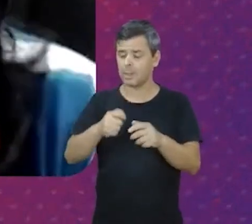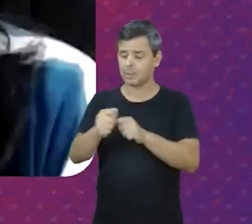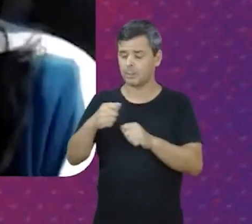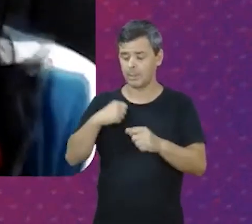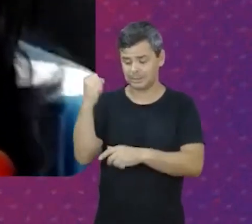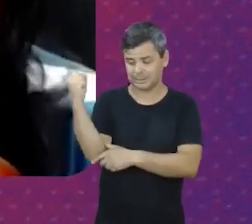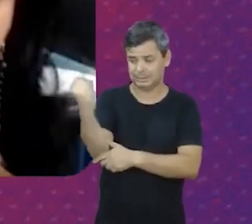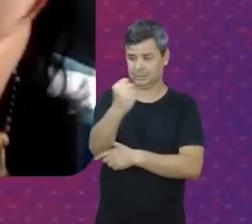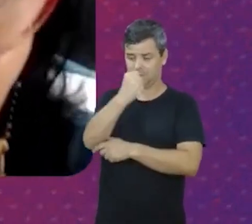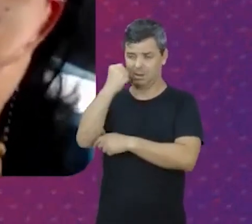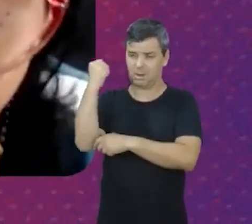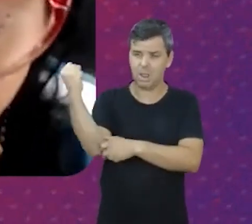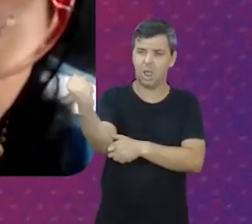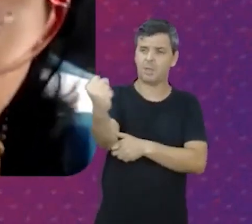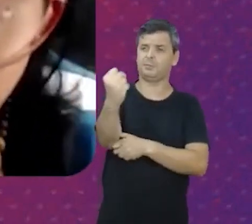da forma